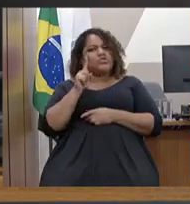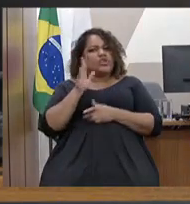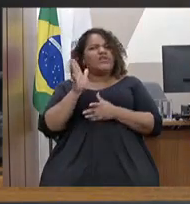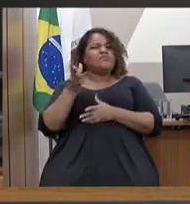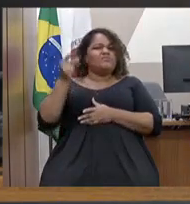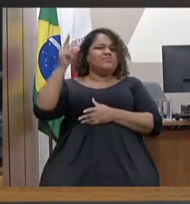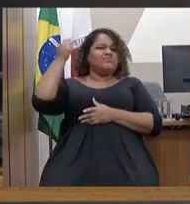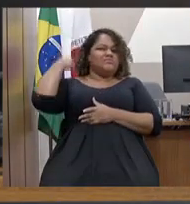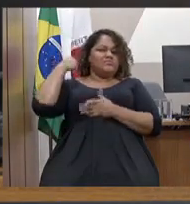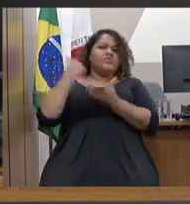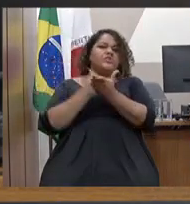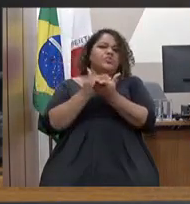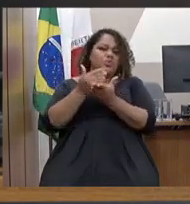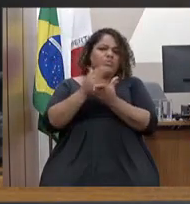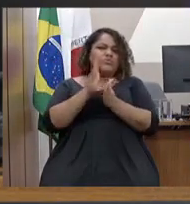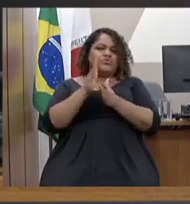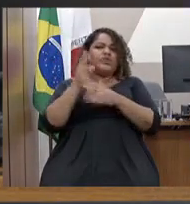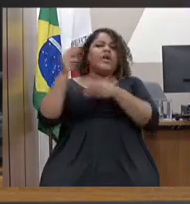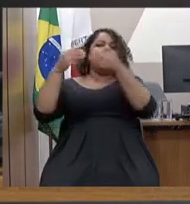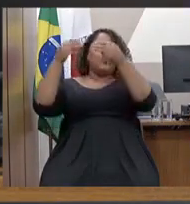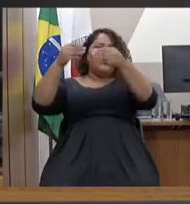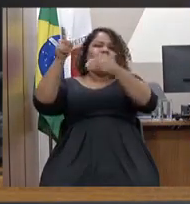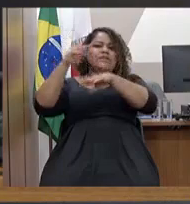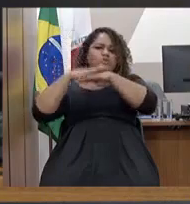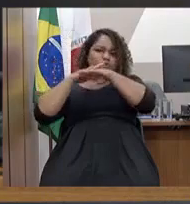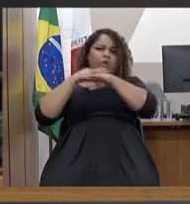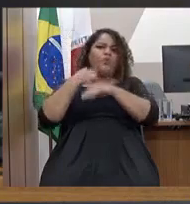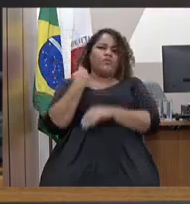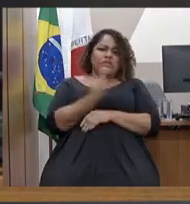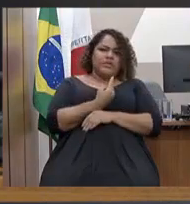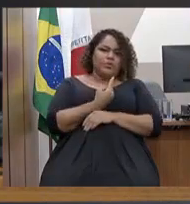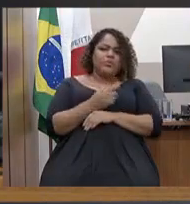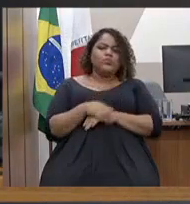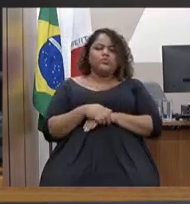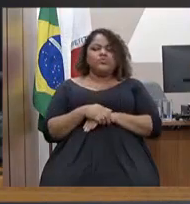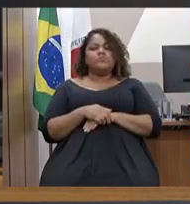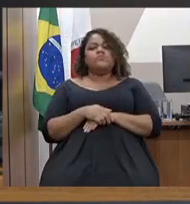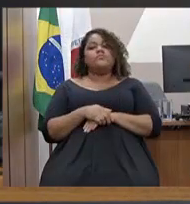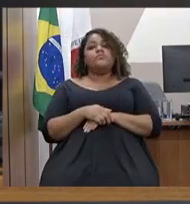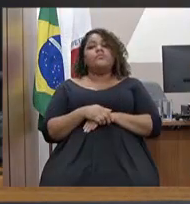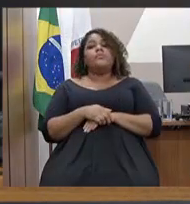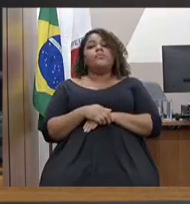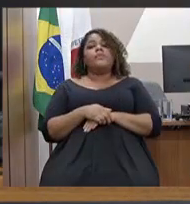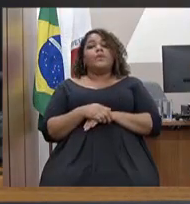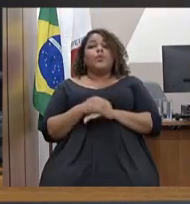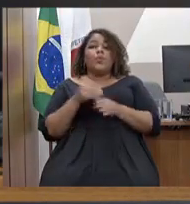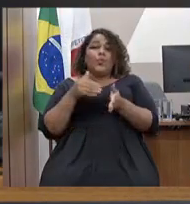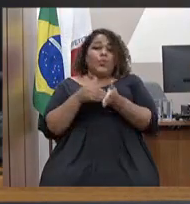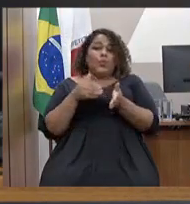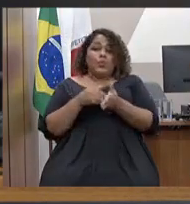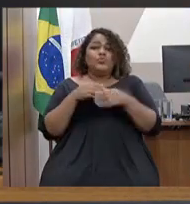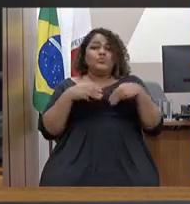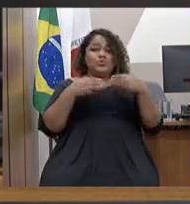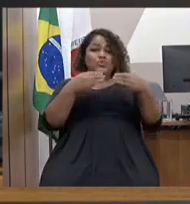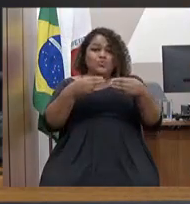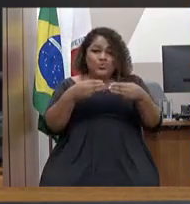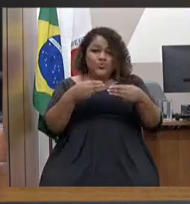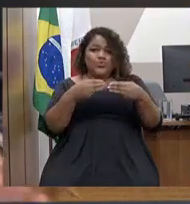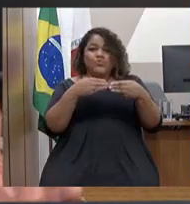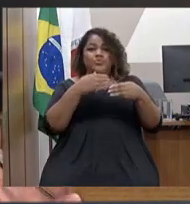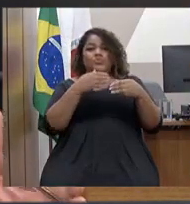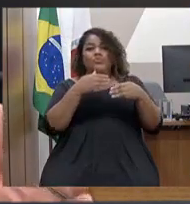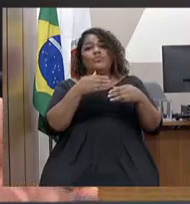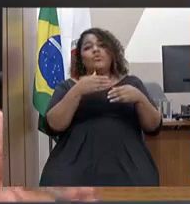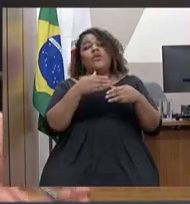nós precisamos fazer o concurso público o último concurso público na nossa gestão e foi um ano